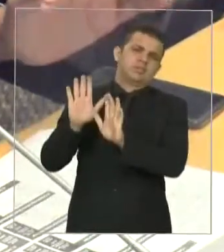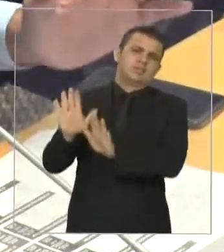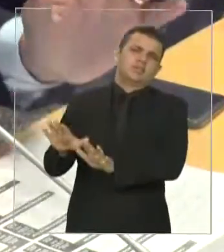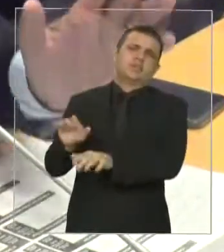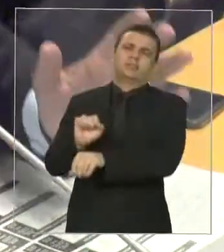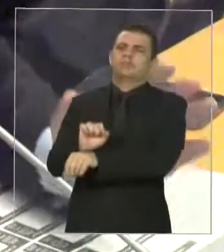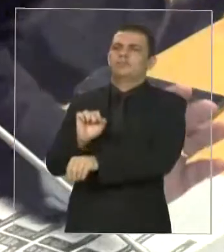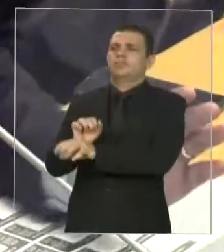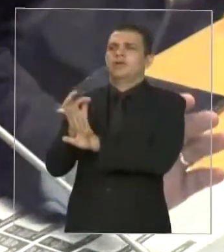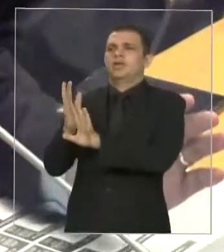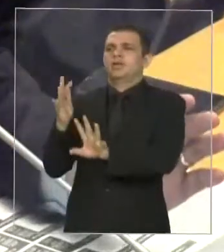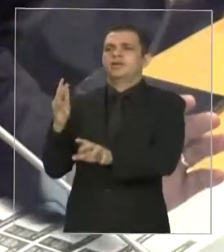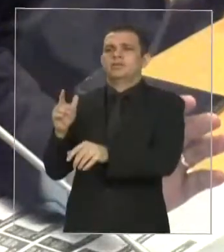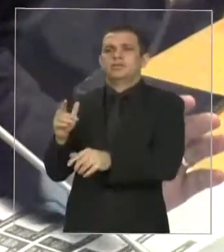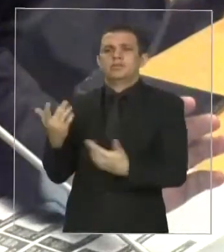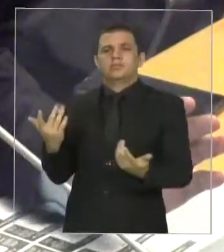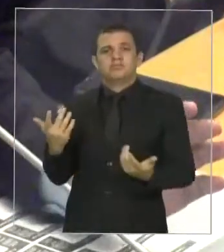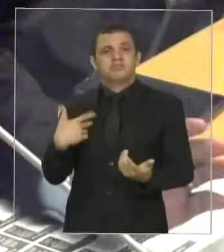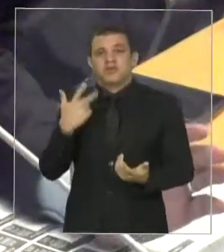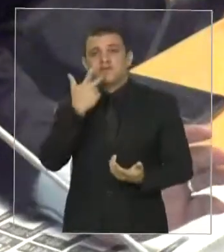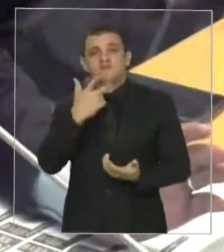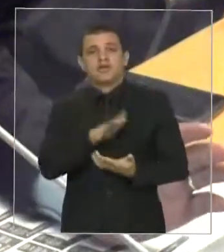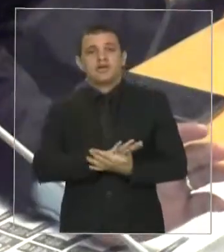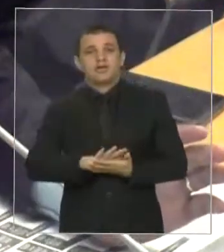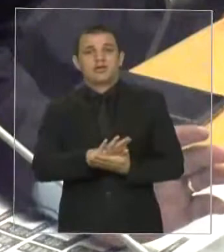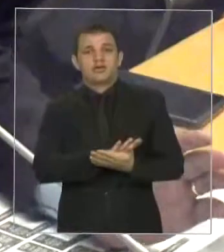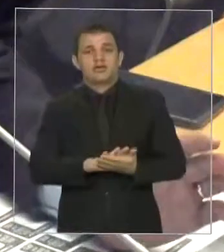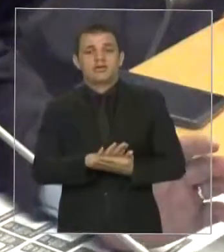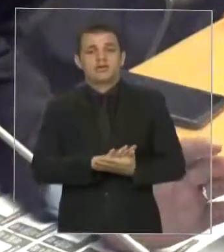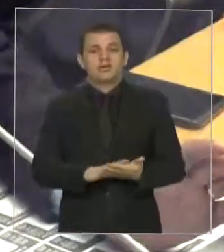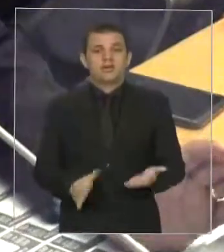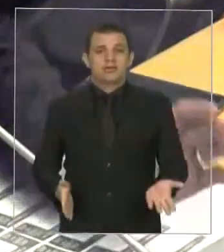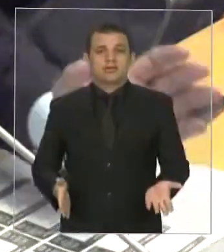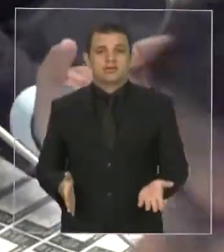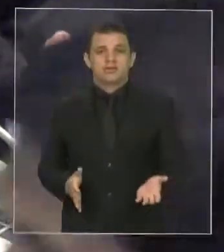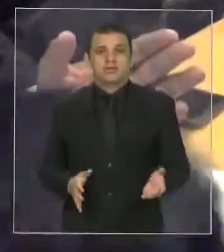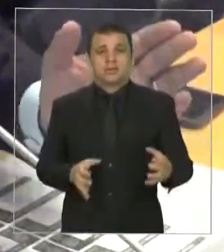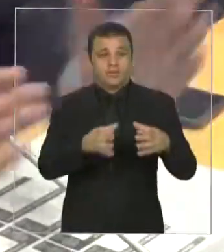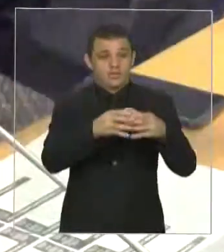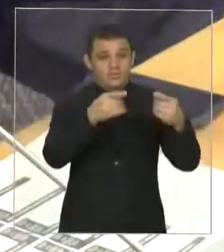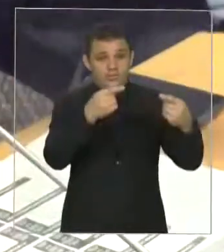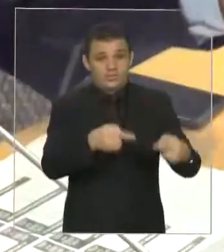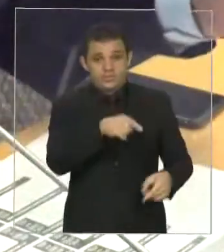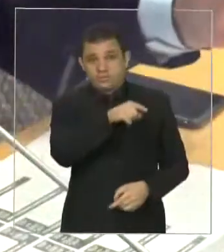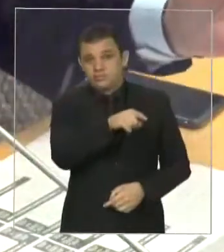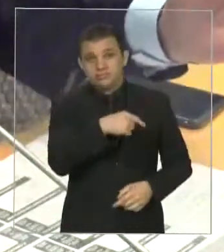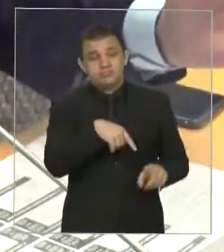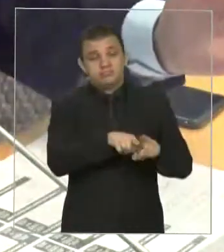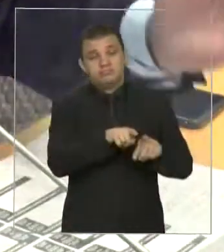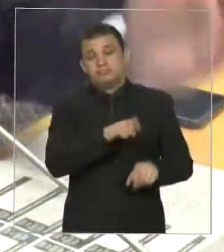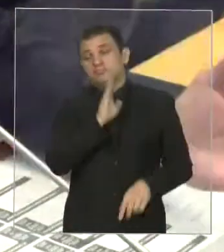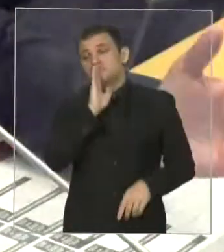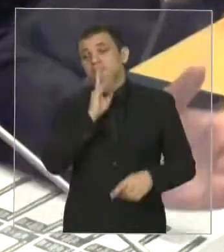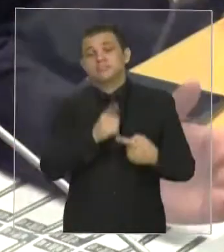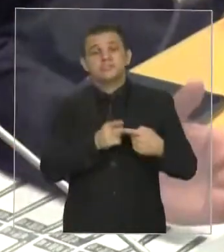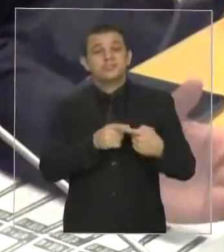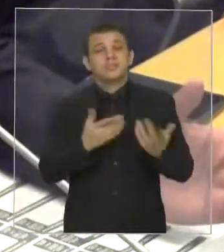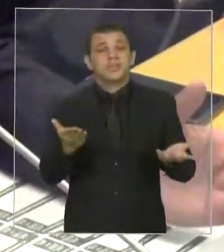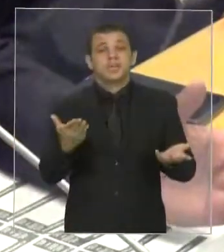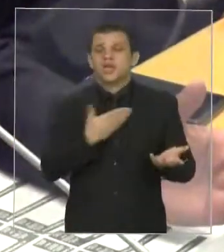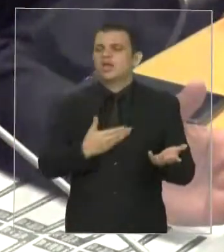Ninguém falaria nada. A própria oposição não falaria nada porque não fez. Não